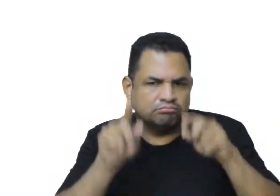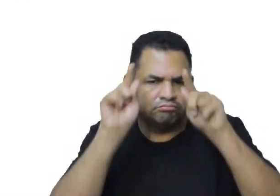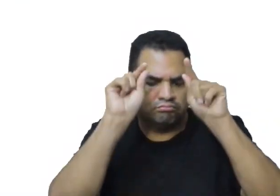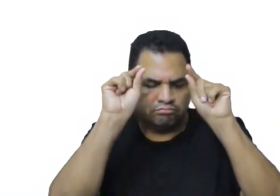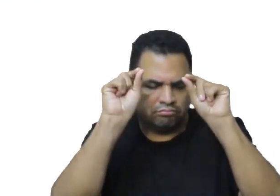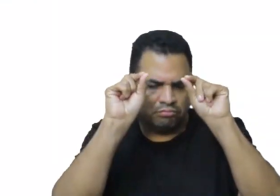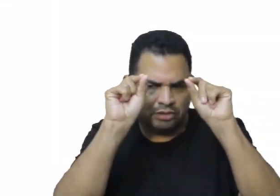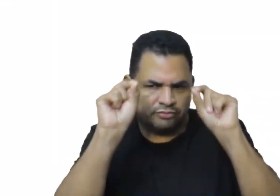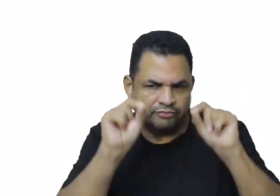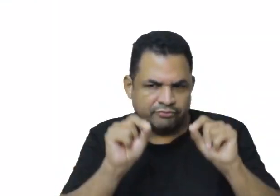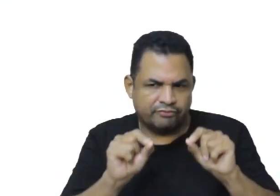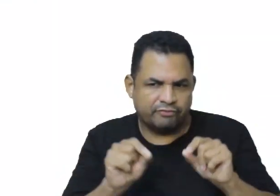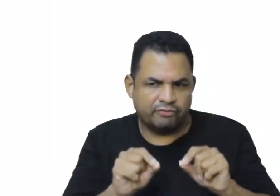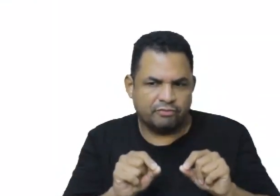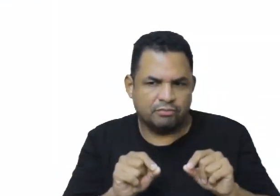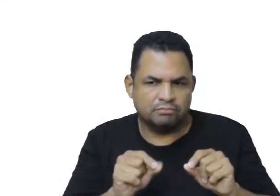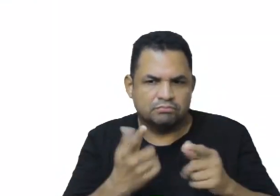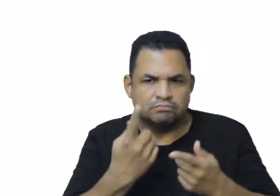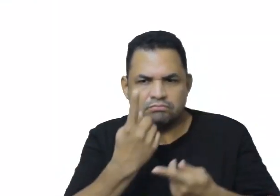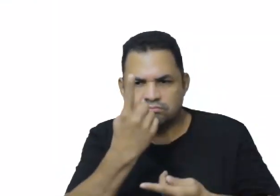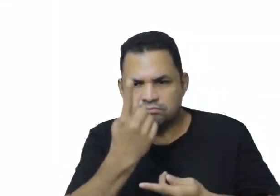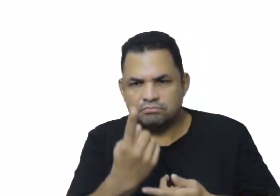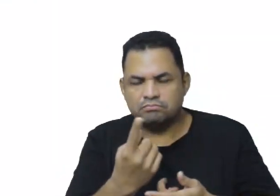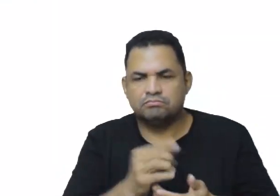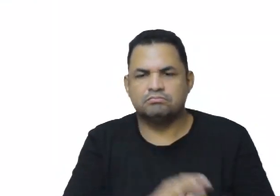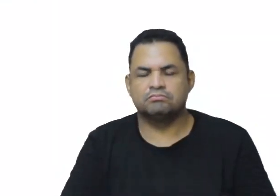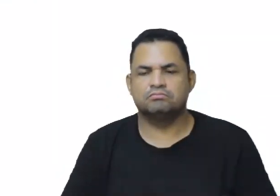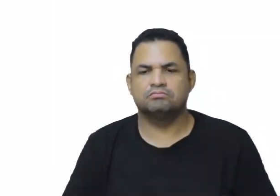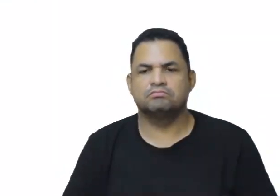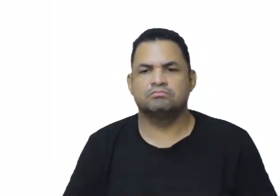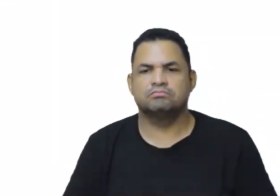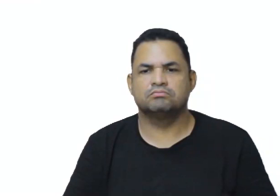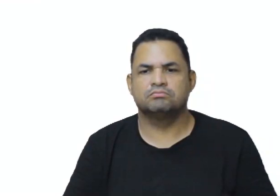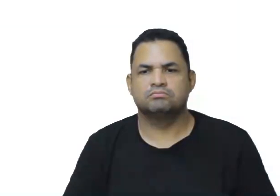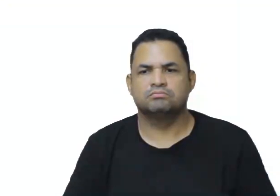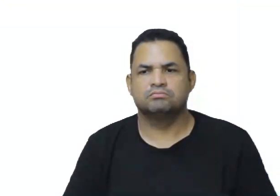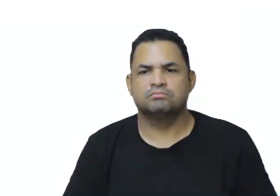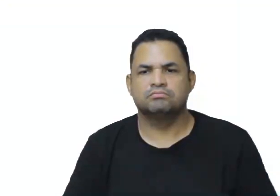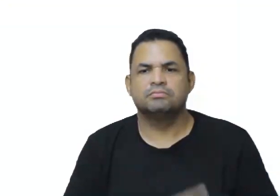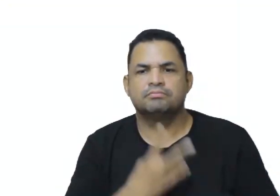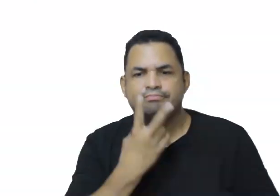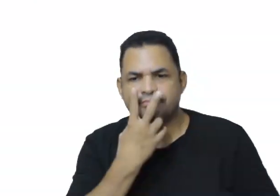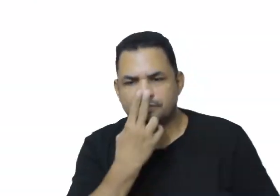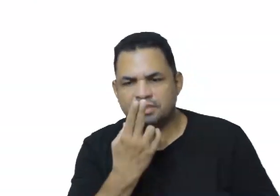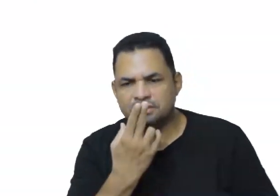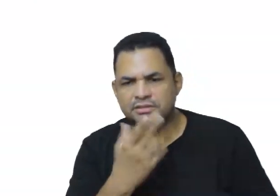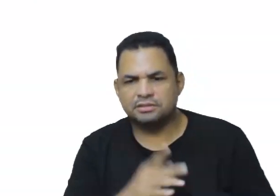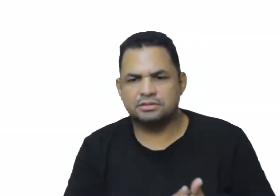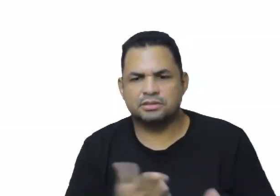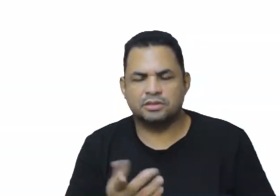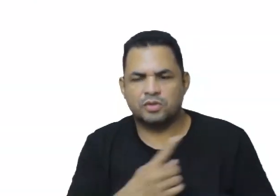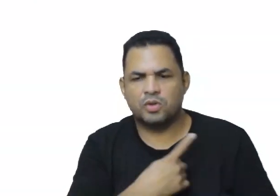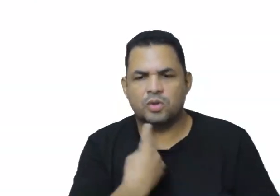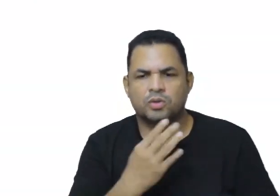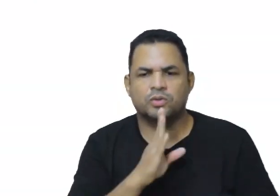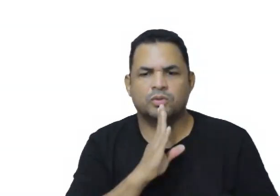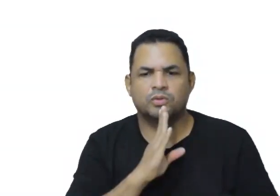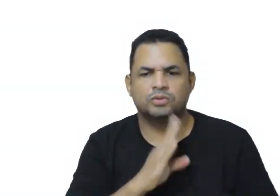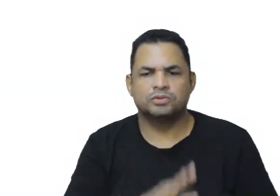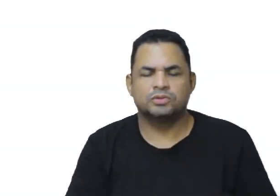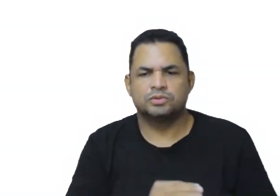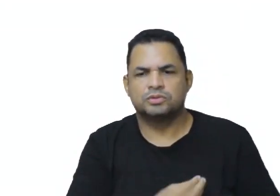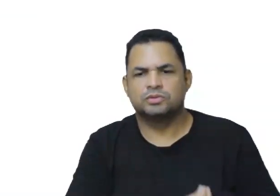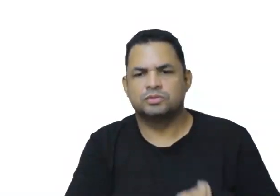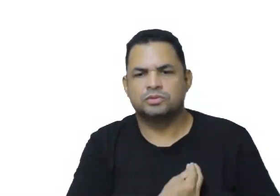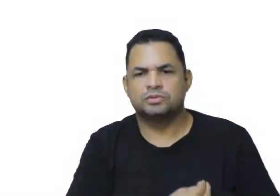mais, como é que eu vou dizer? Mais semelhante àquelas que a gente conhece, né? A forma de seres vivos.